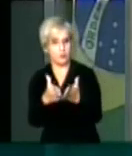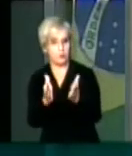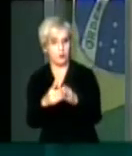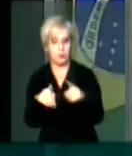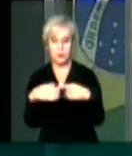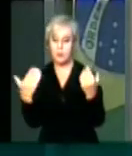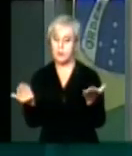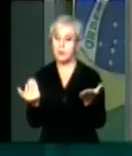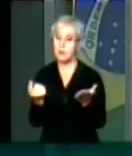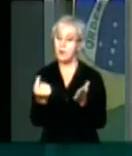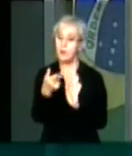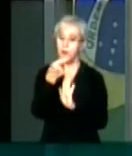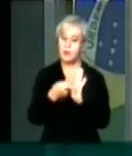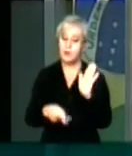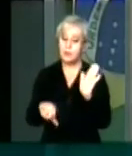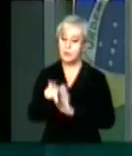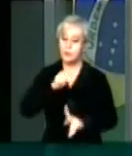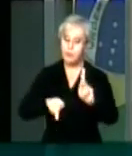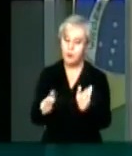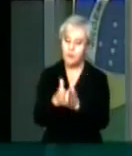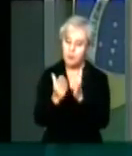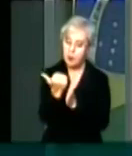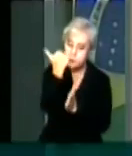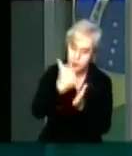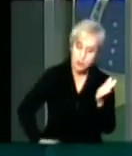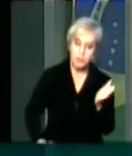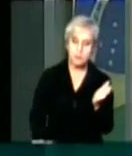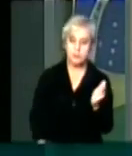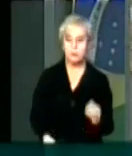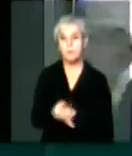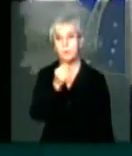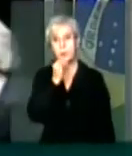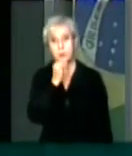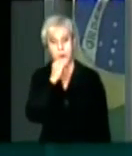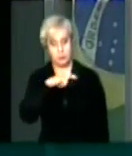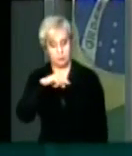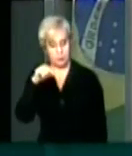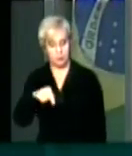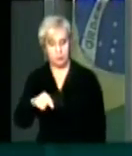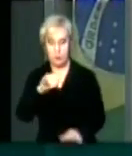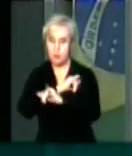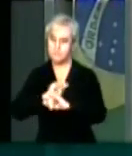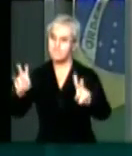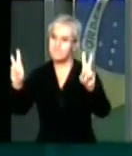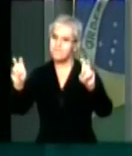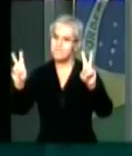cortando programas do povo humilde. Veja só, recentemente nós tivemos aqui uma notícia